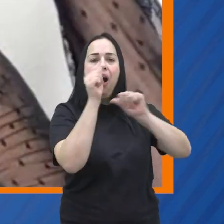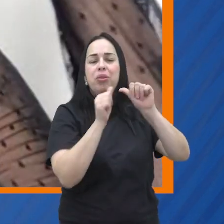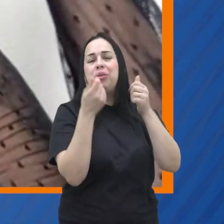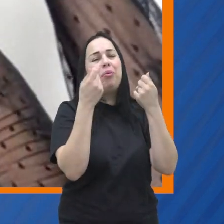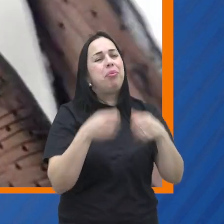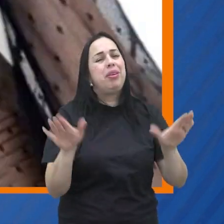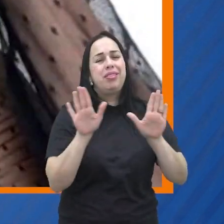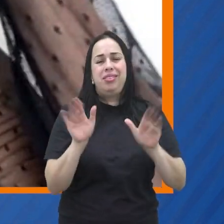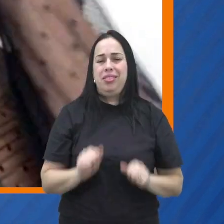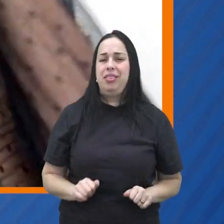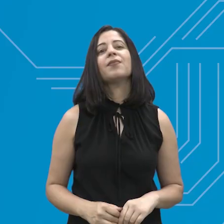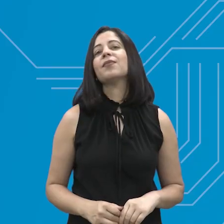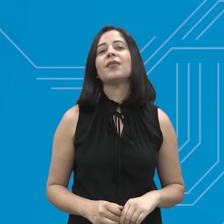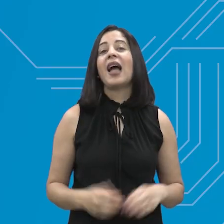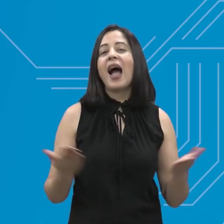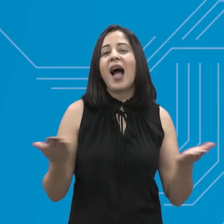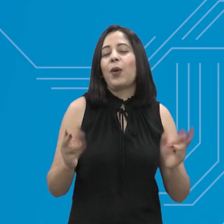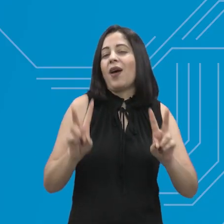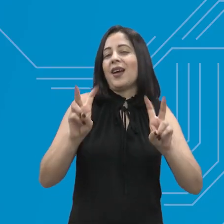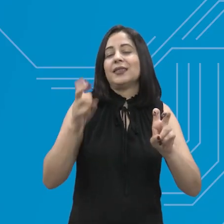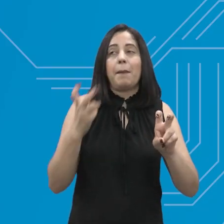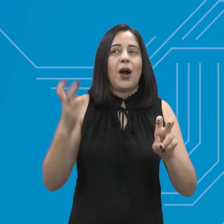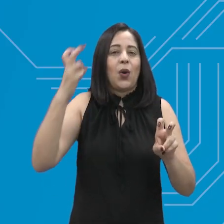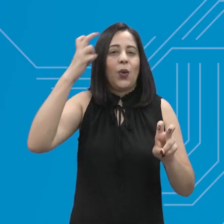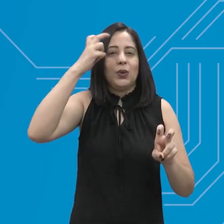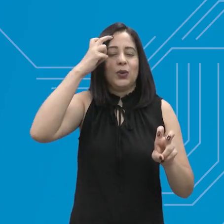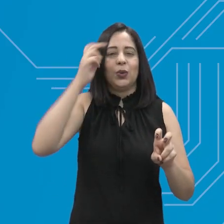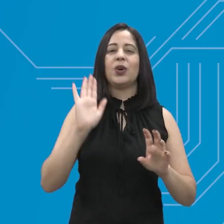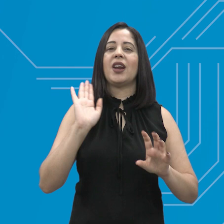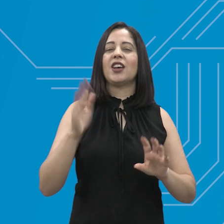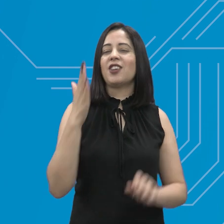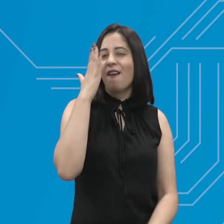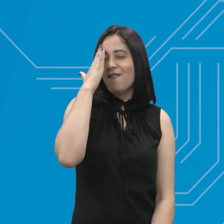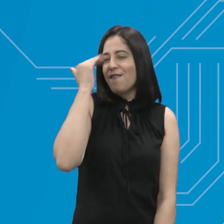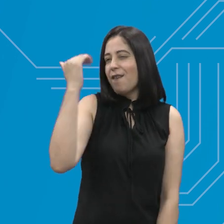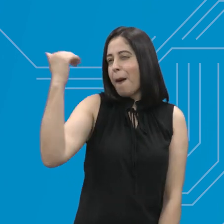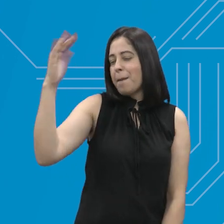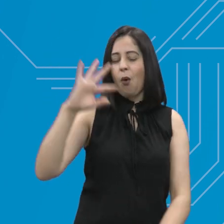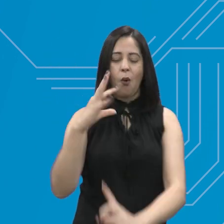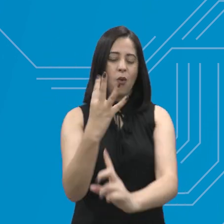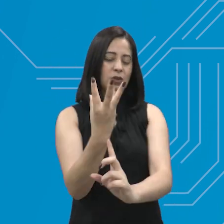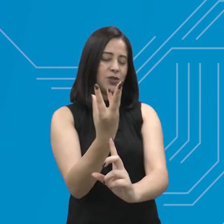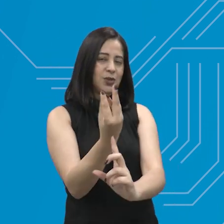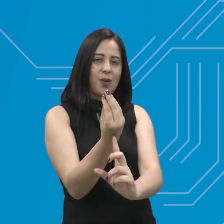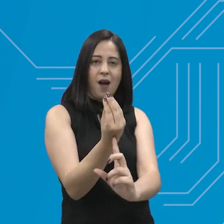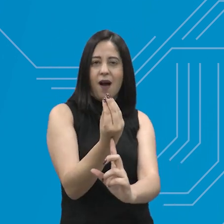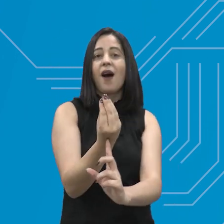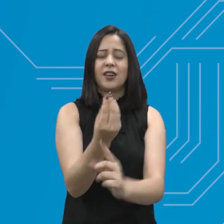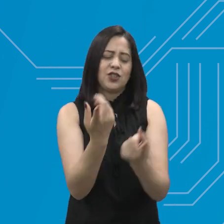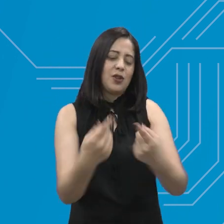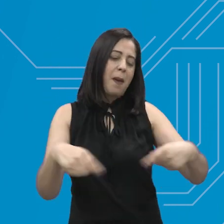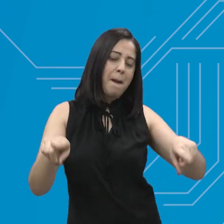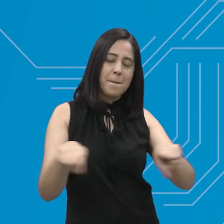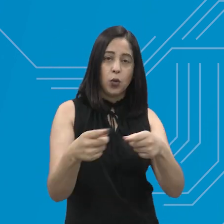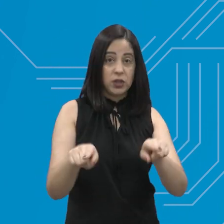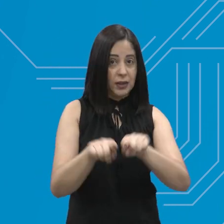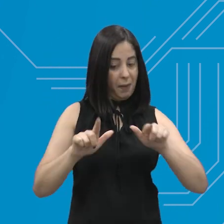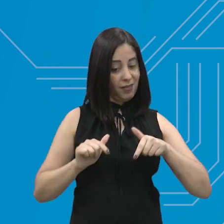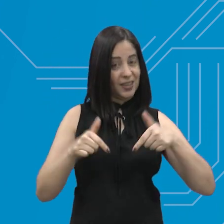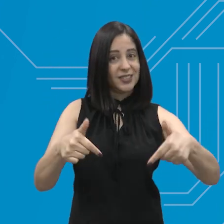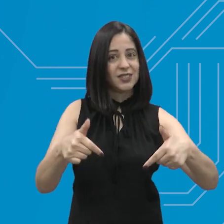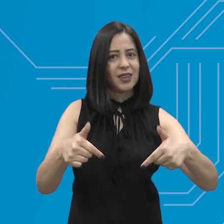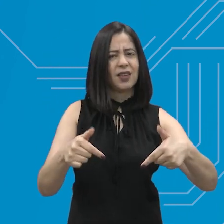precisam de álcool, sabe? Vamos falar de cultura? Ela está na moda, na arte, na música e também, claro,